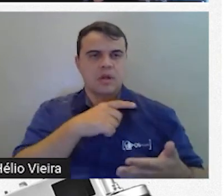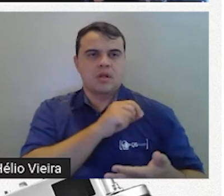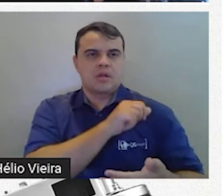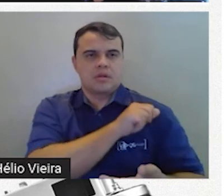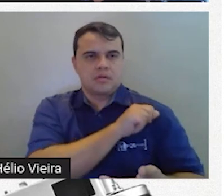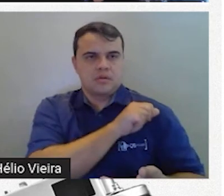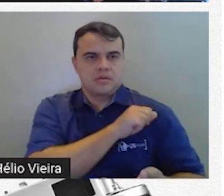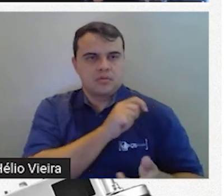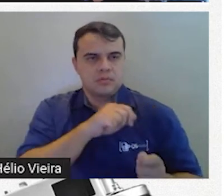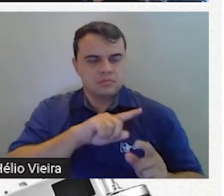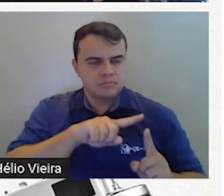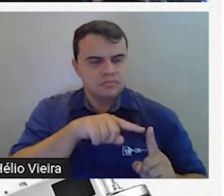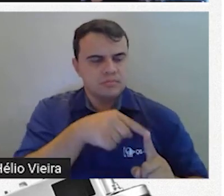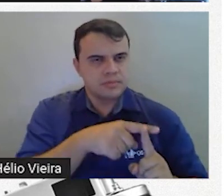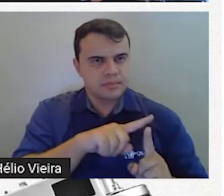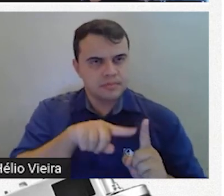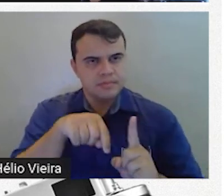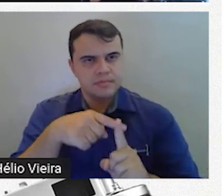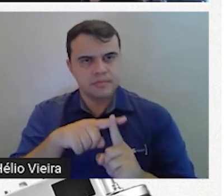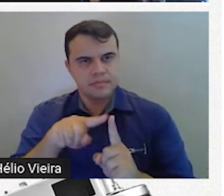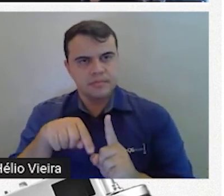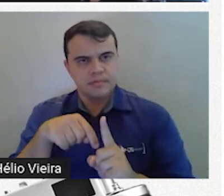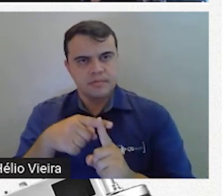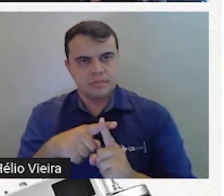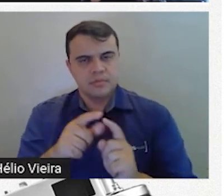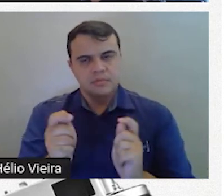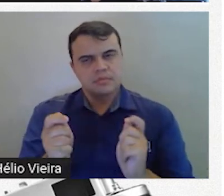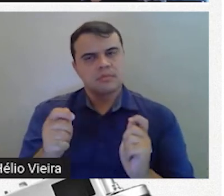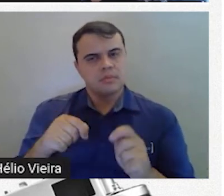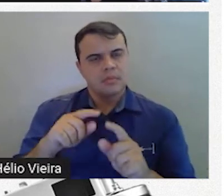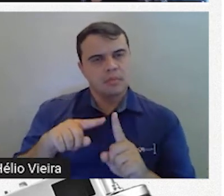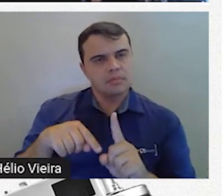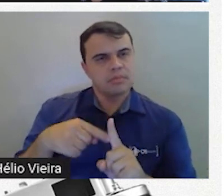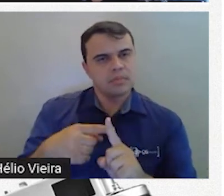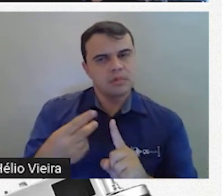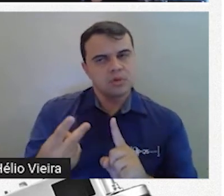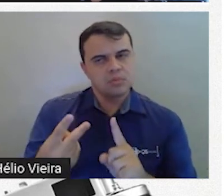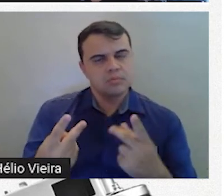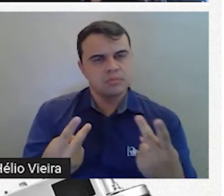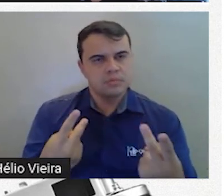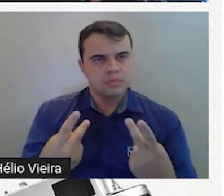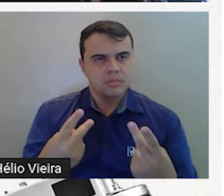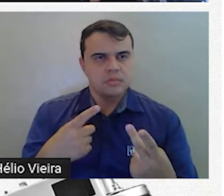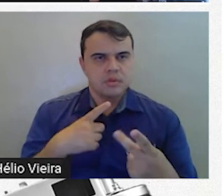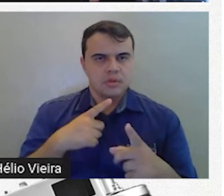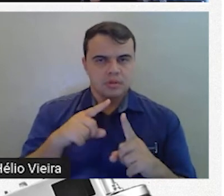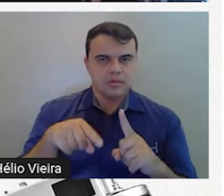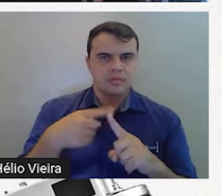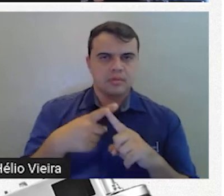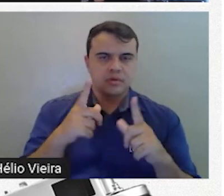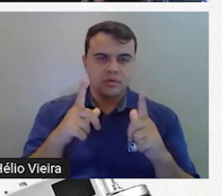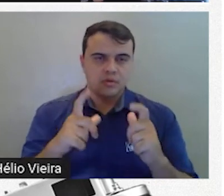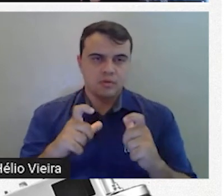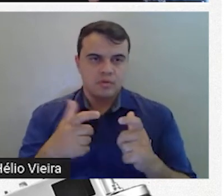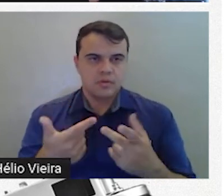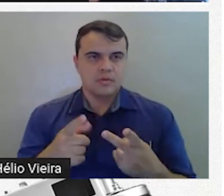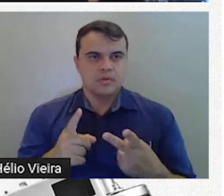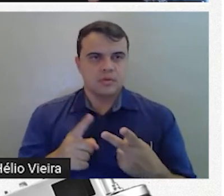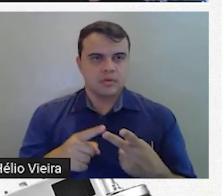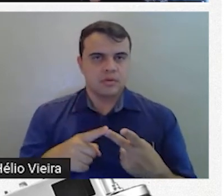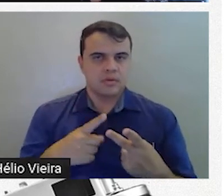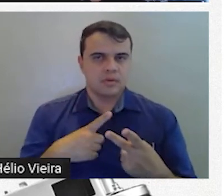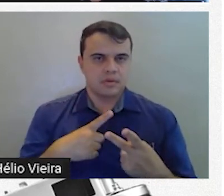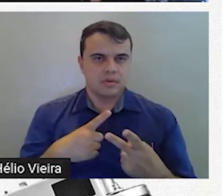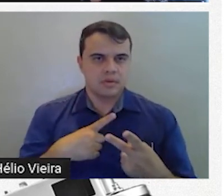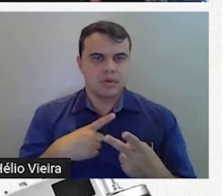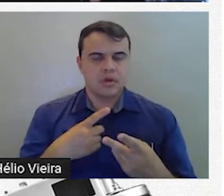ir adicionando, cada duplo pode ir adicionando as fotografias.